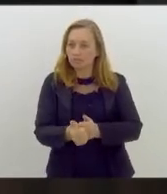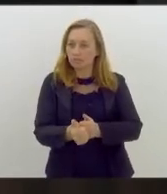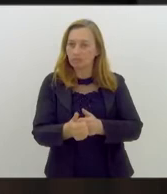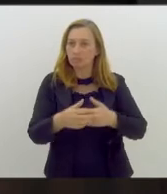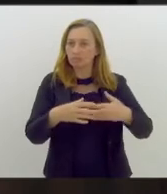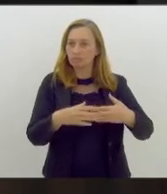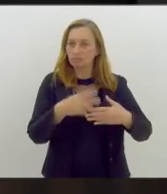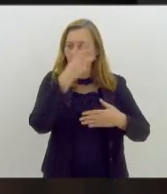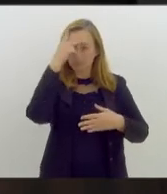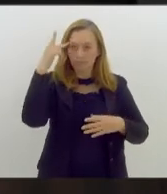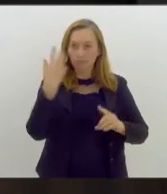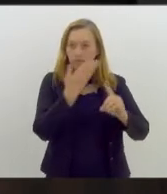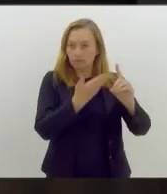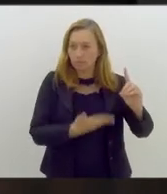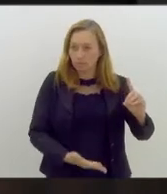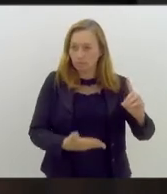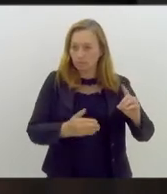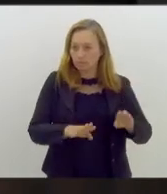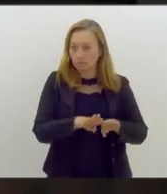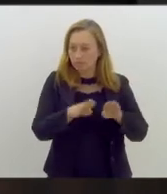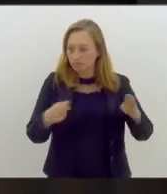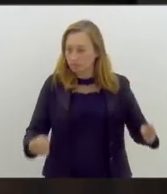homenageado até a mesa de honra.